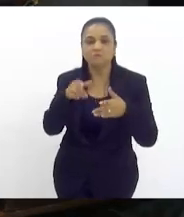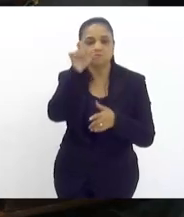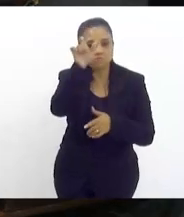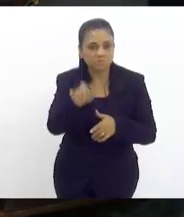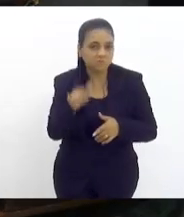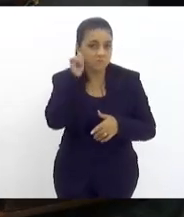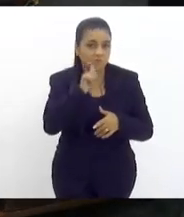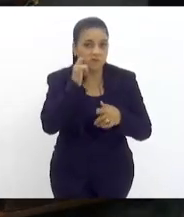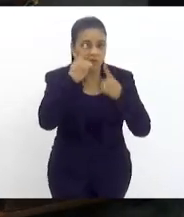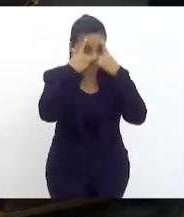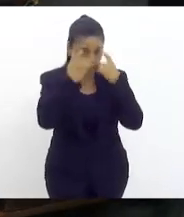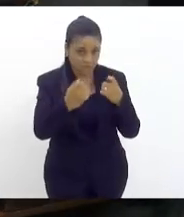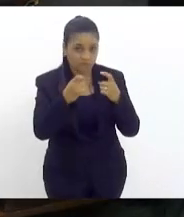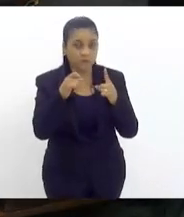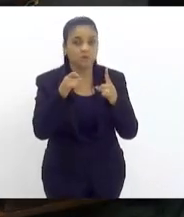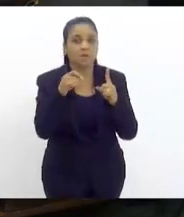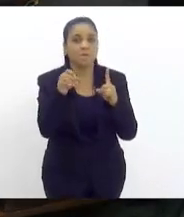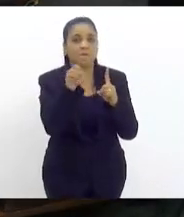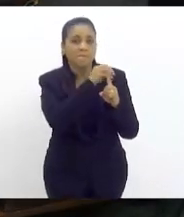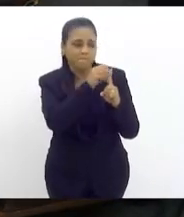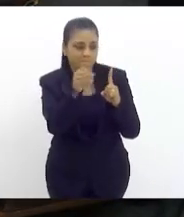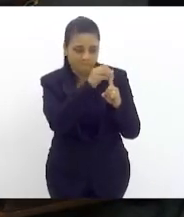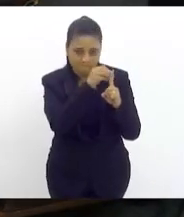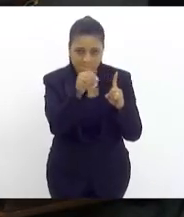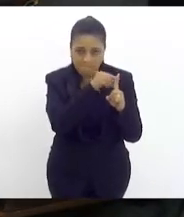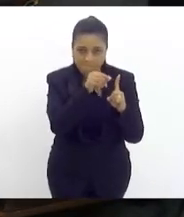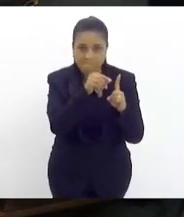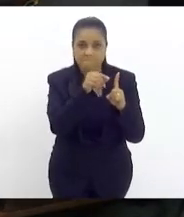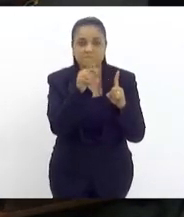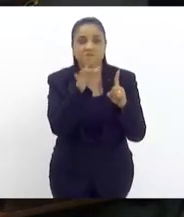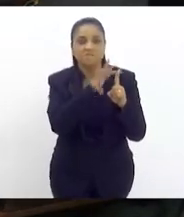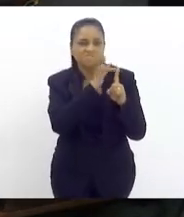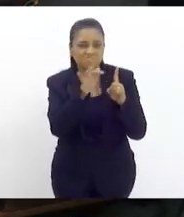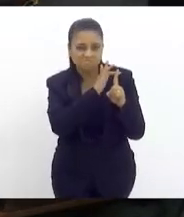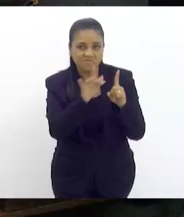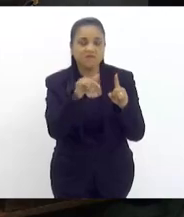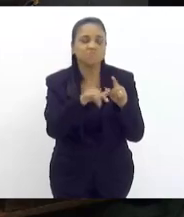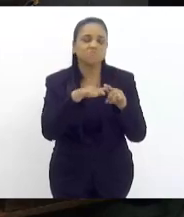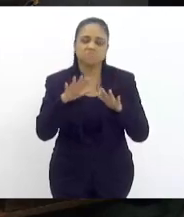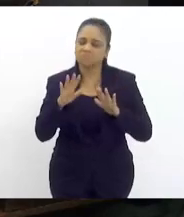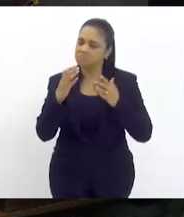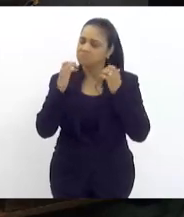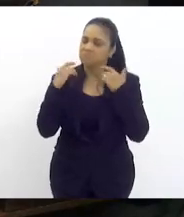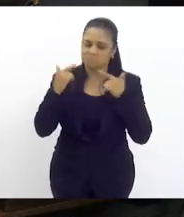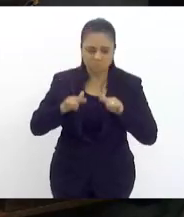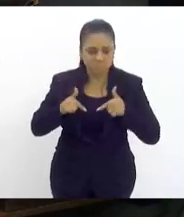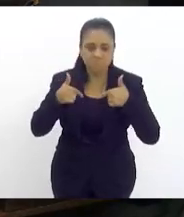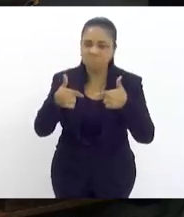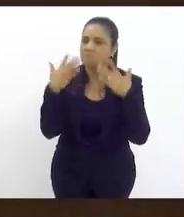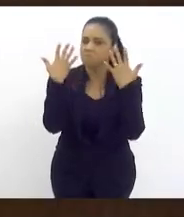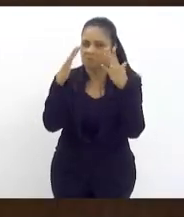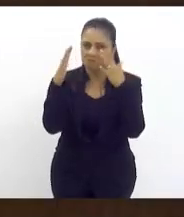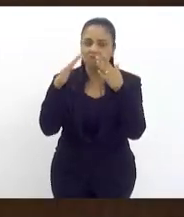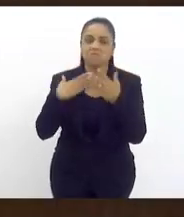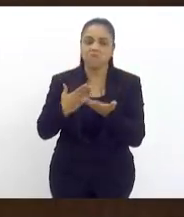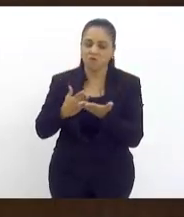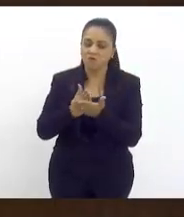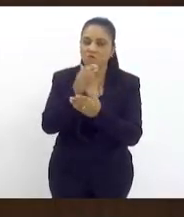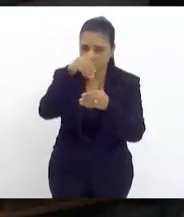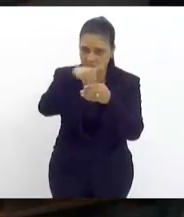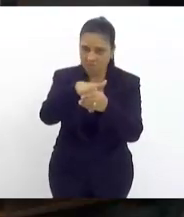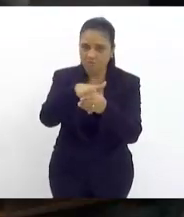violência também tem uma oportunidade de crescer. Excelente, meritória indicação. Declaro aqui o meu voto